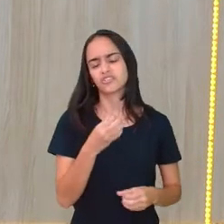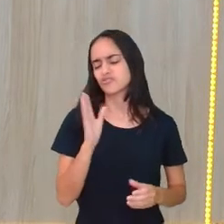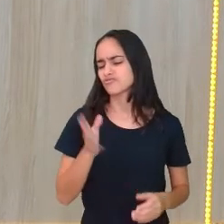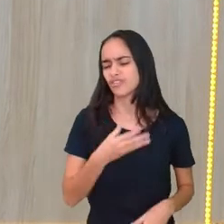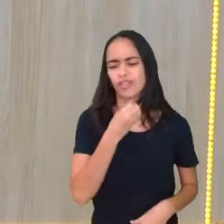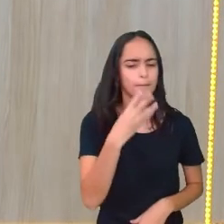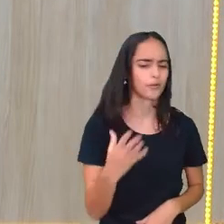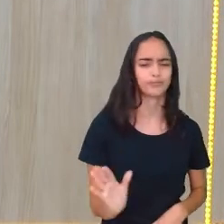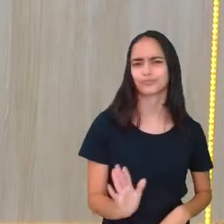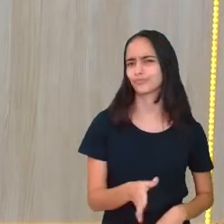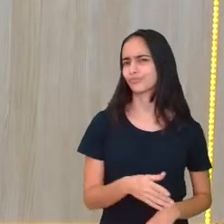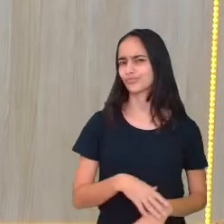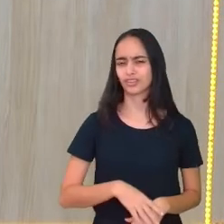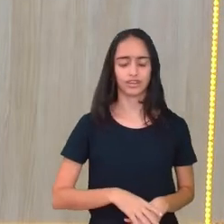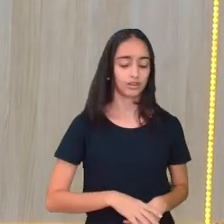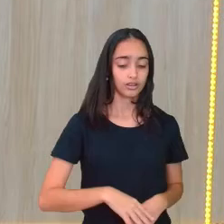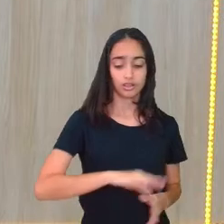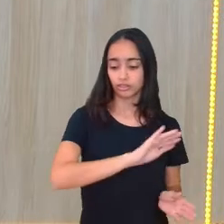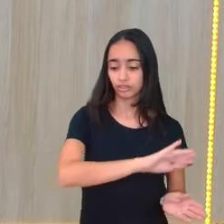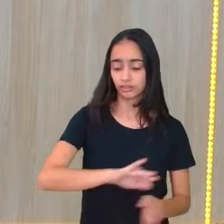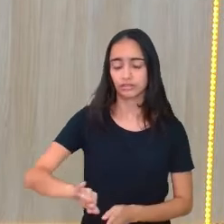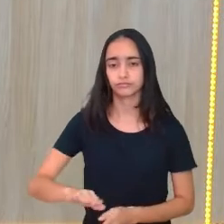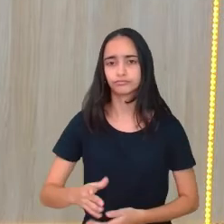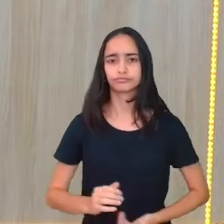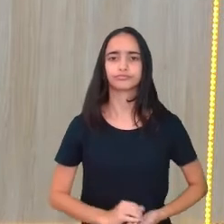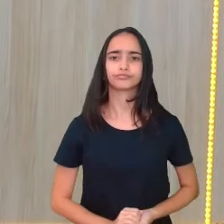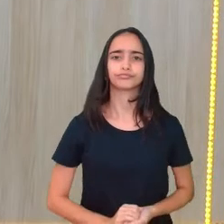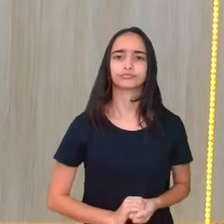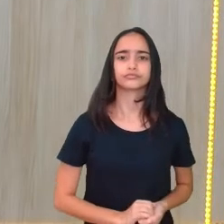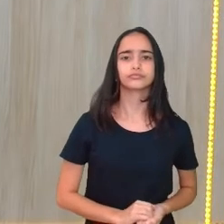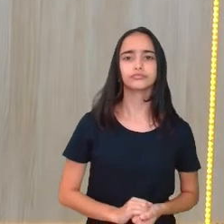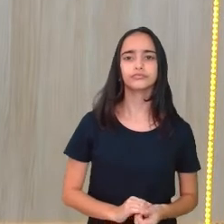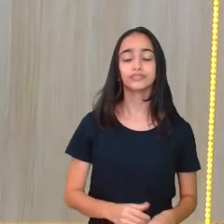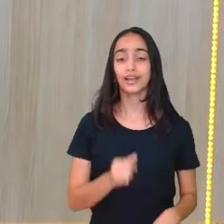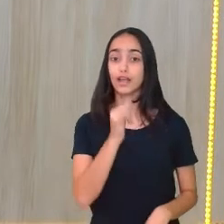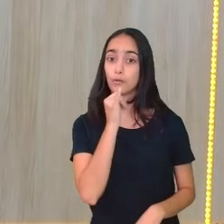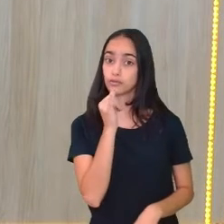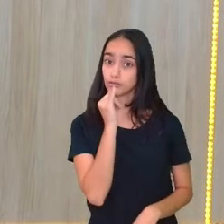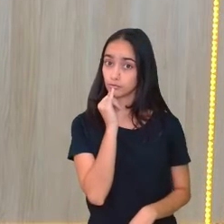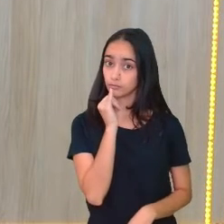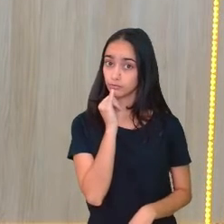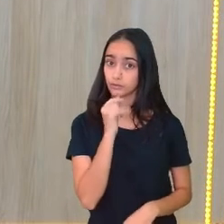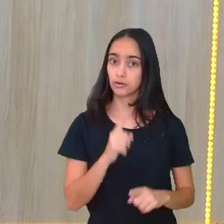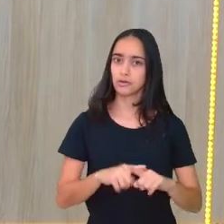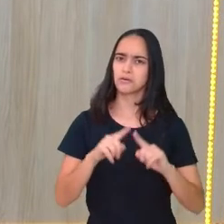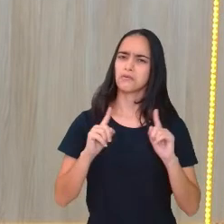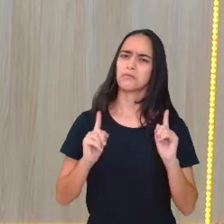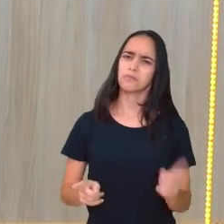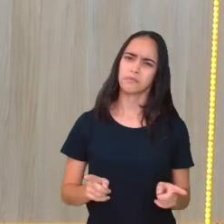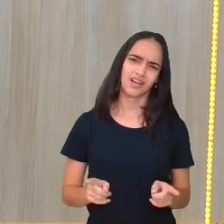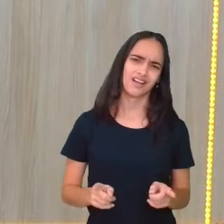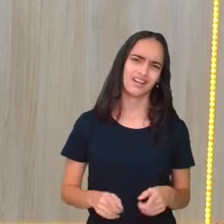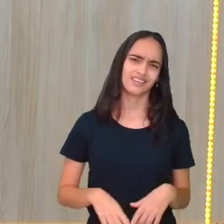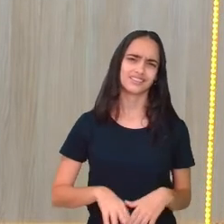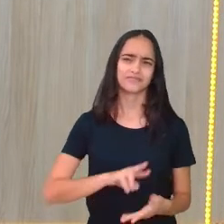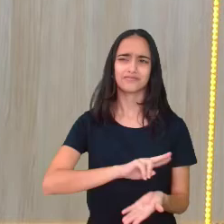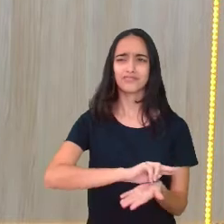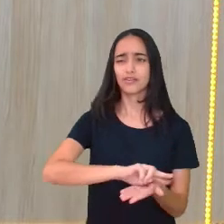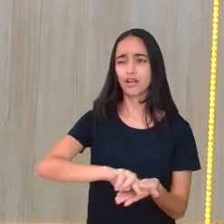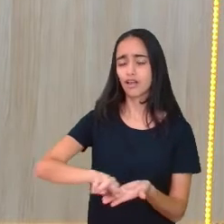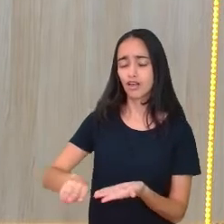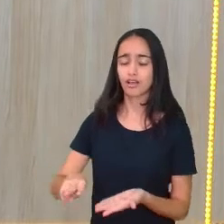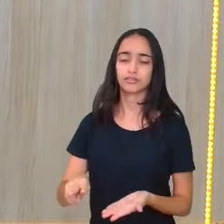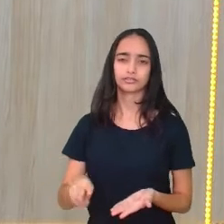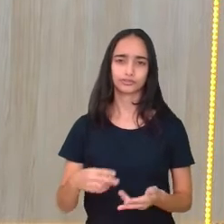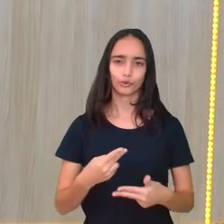dizer assim, ó, tá bom, tira o banco já e vai fazer. Então esse é um exemplo, mas serve para diversas coisas, né? Tem gente